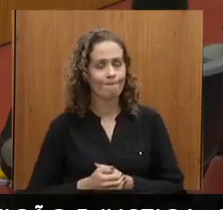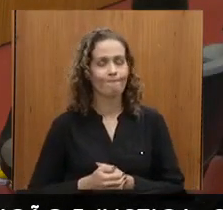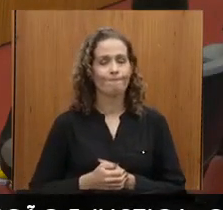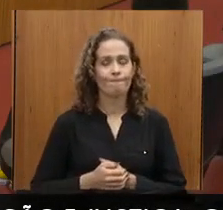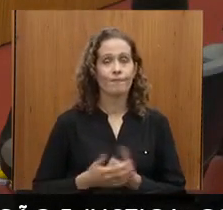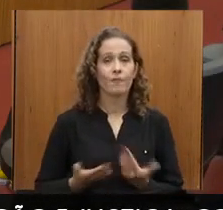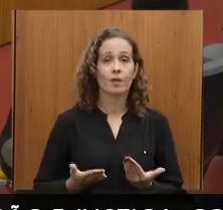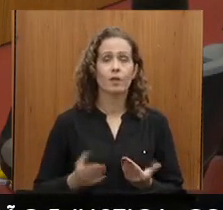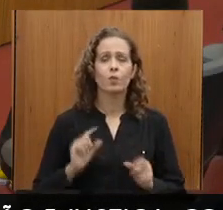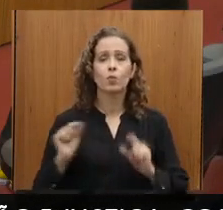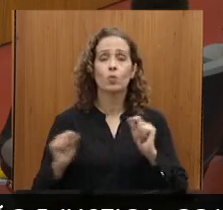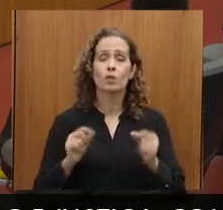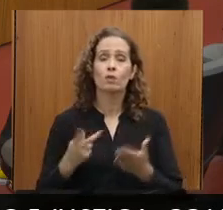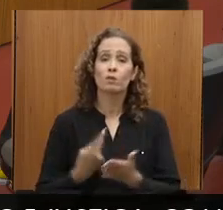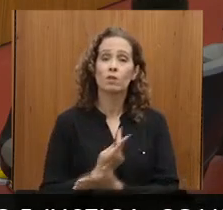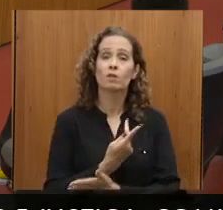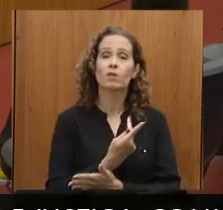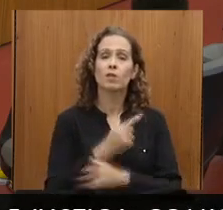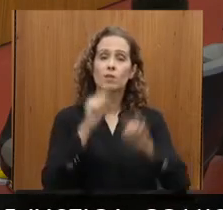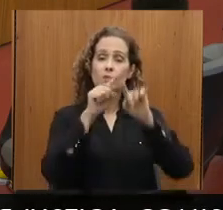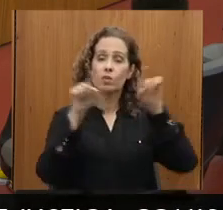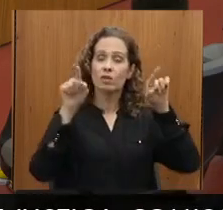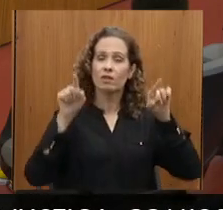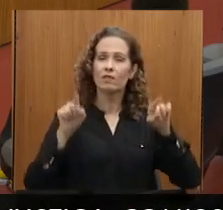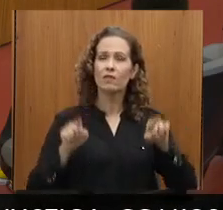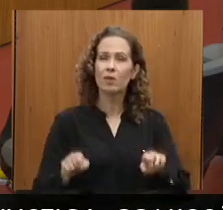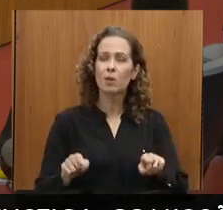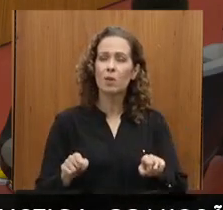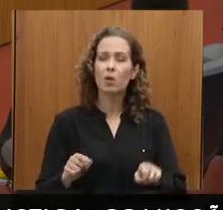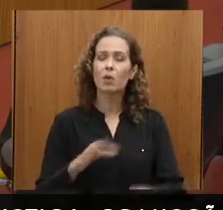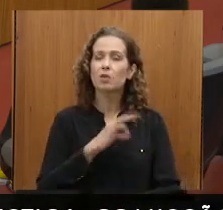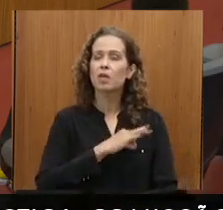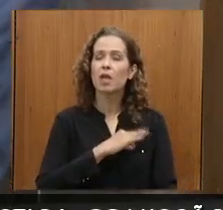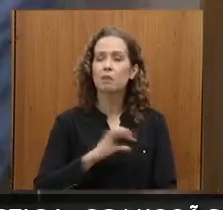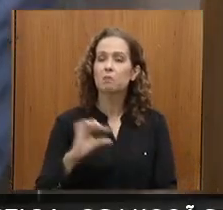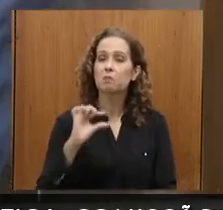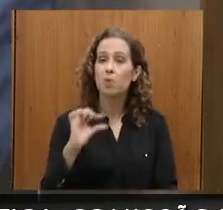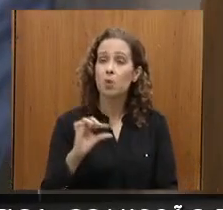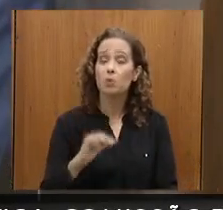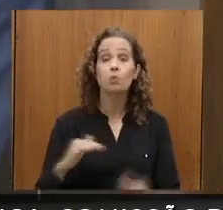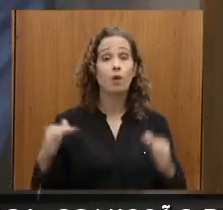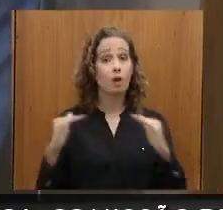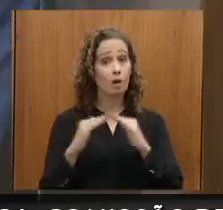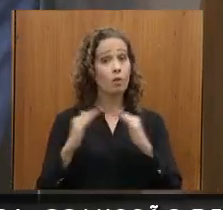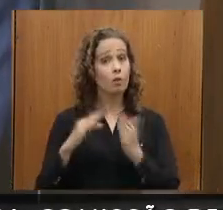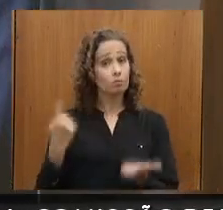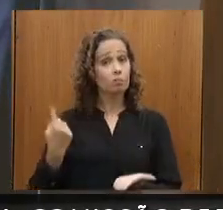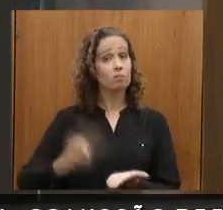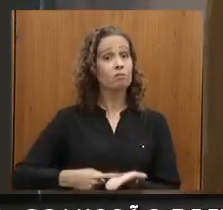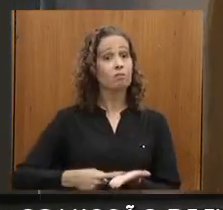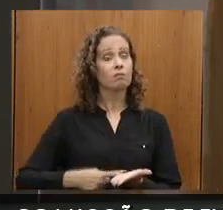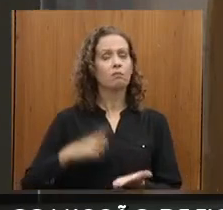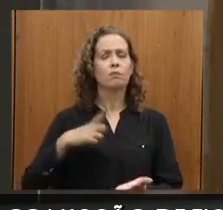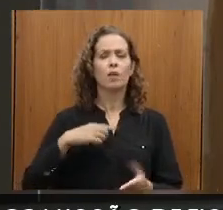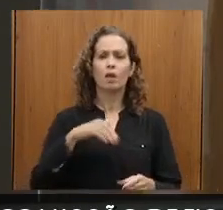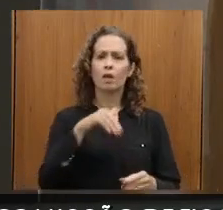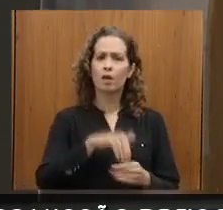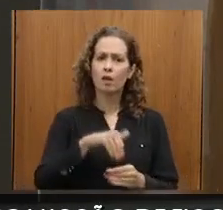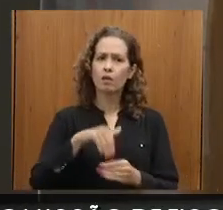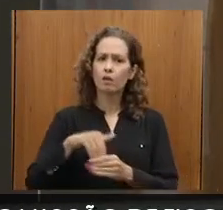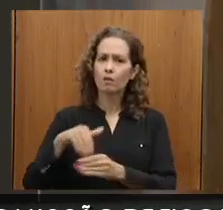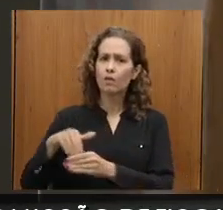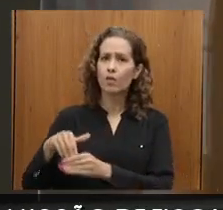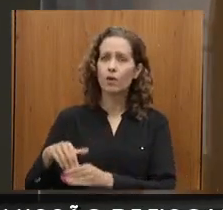perversos sobre servidor, principalmente, ganhava pouco. Cumprimos o acordo, foi votado, com o nosso voto